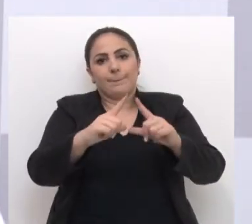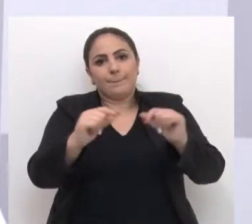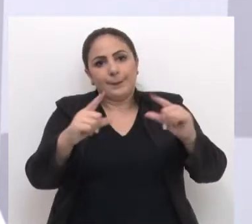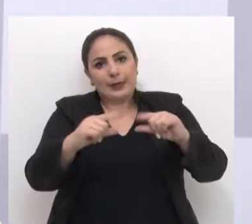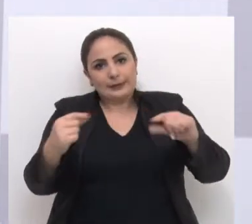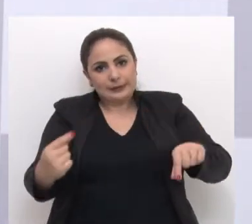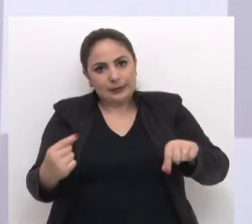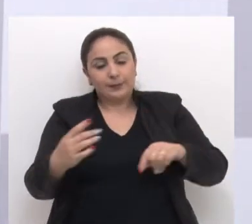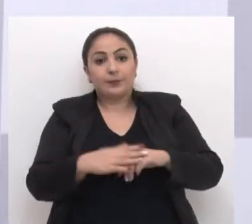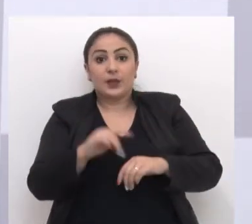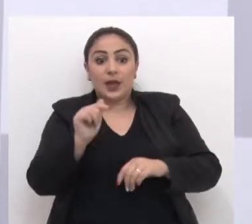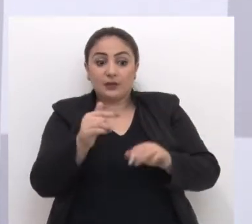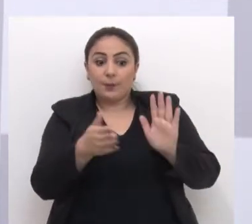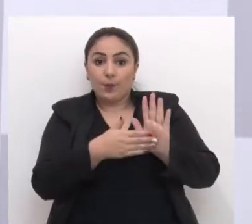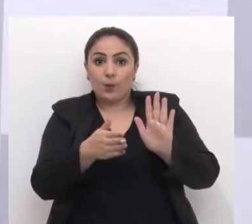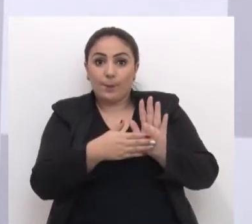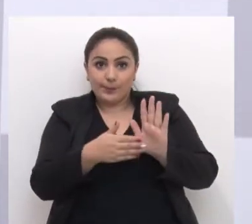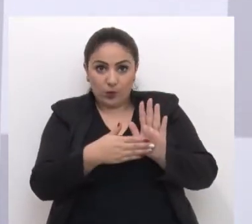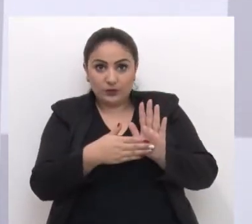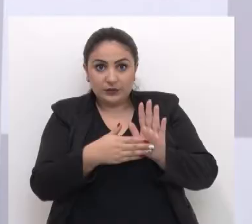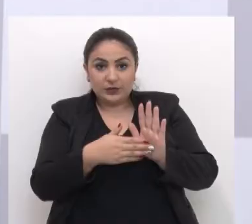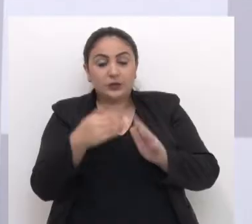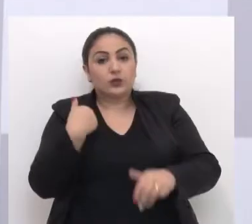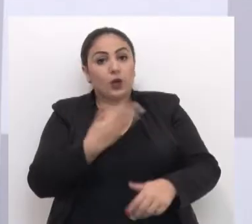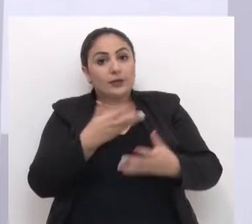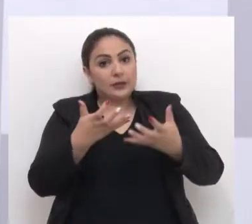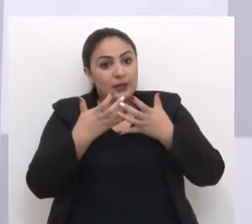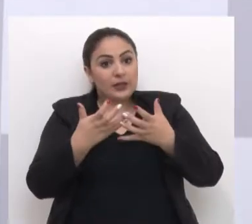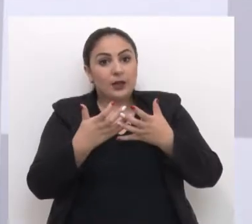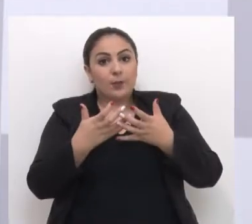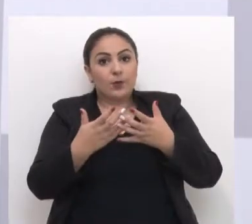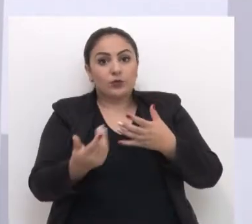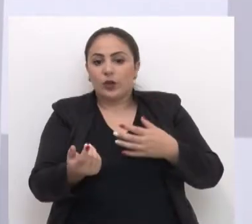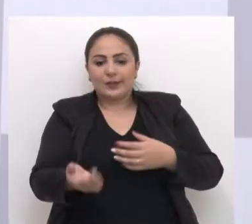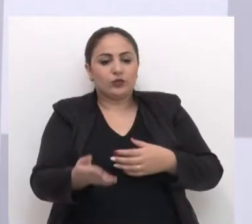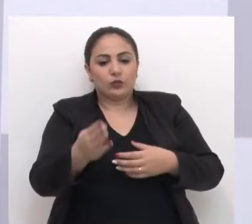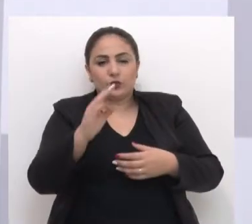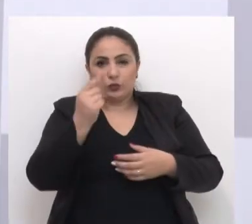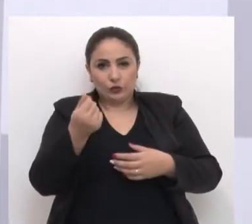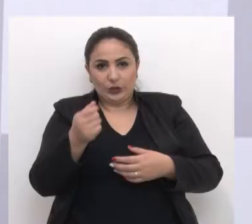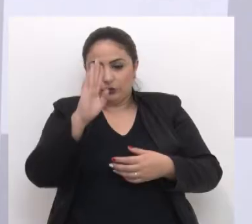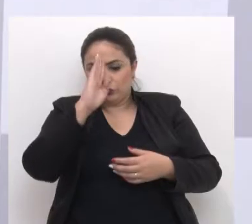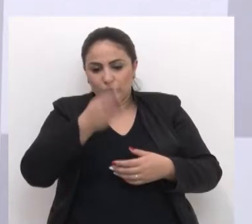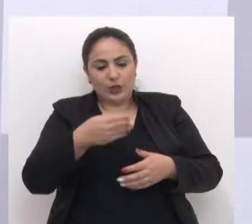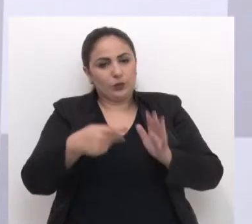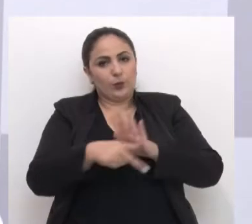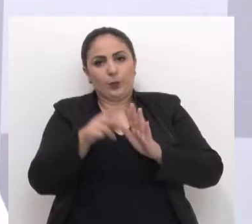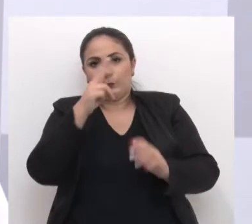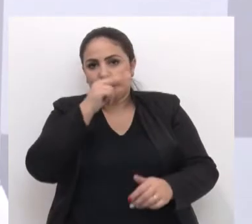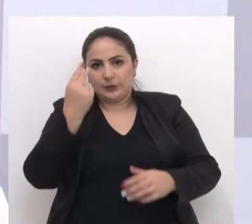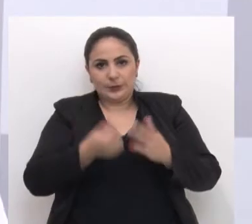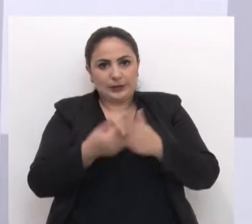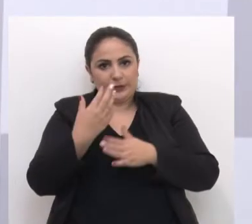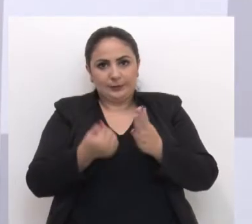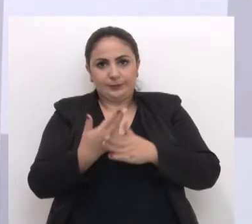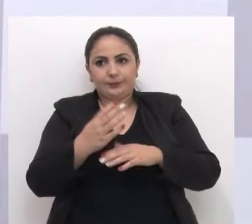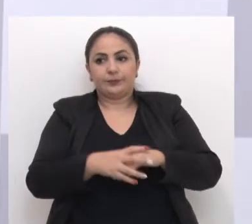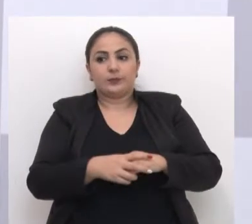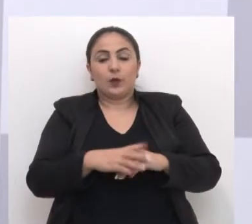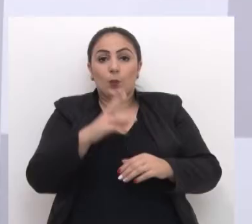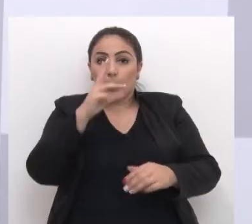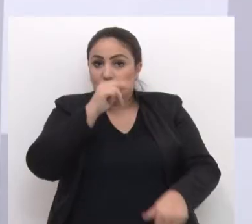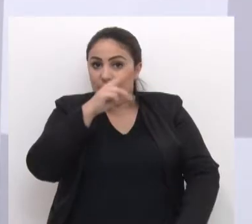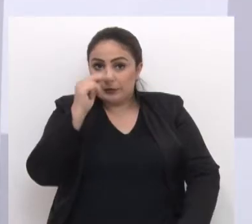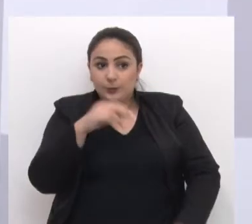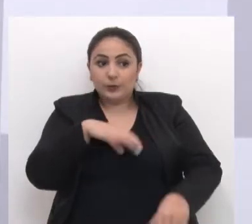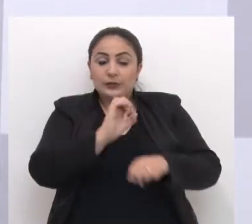conjunto de propostas pretende remetê-los diretamente, automaticamente aos municípios de origem e aos estados de origem. Ou seja, os municípios e